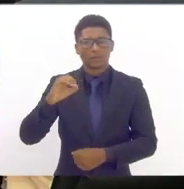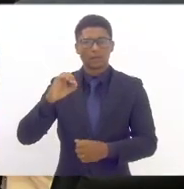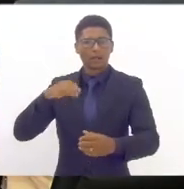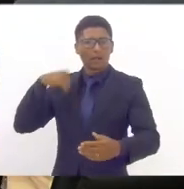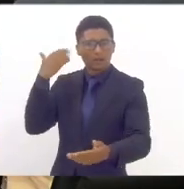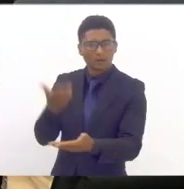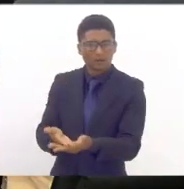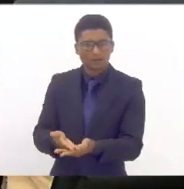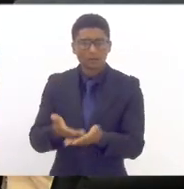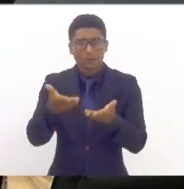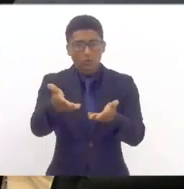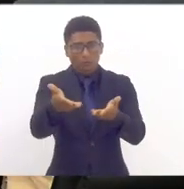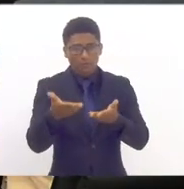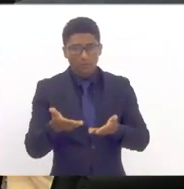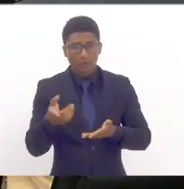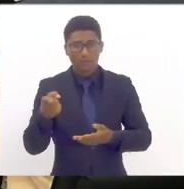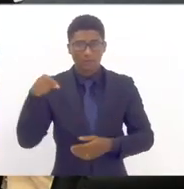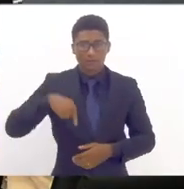queria convidá-lo para estar aqui,